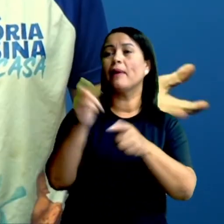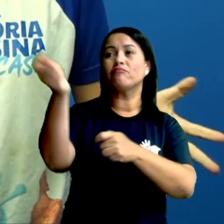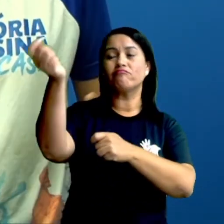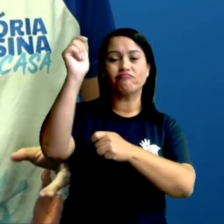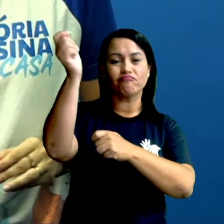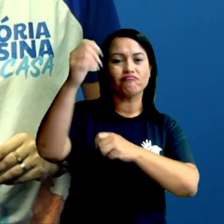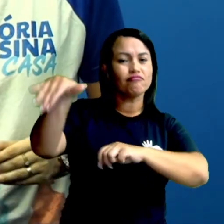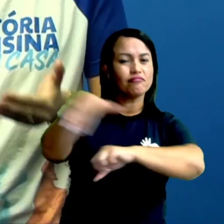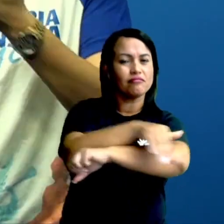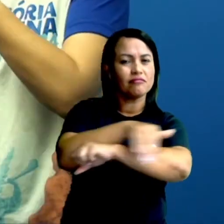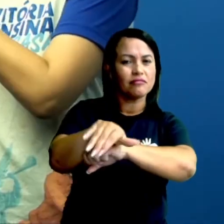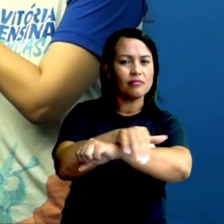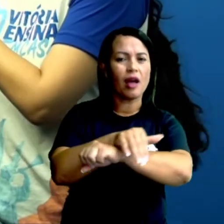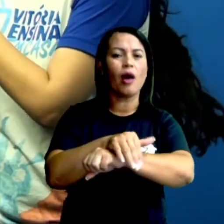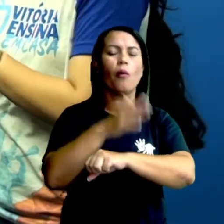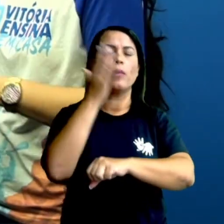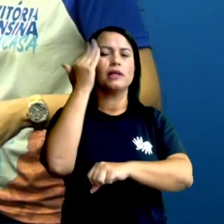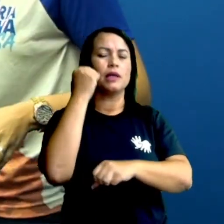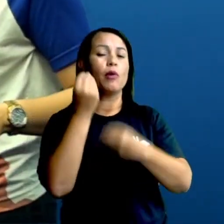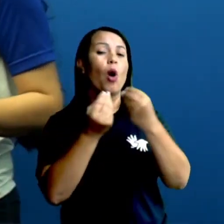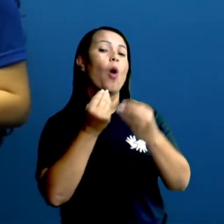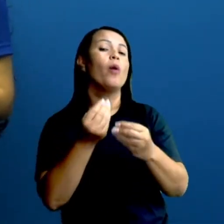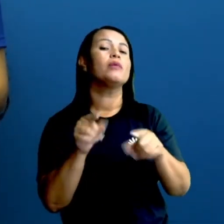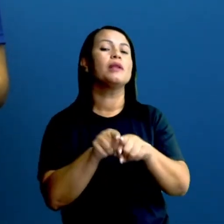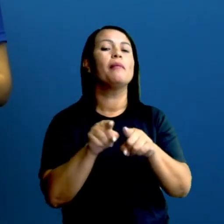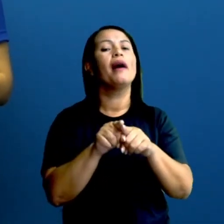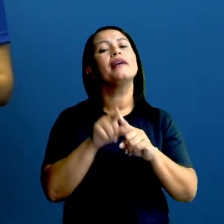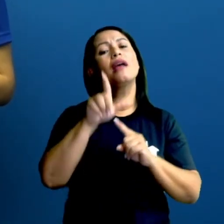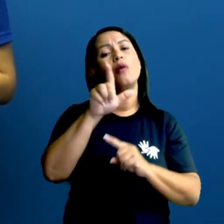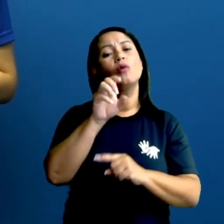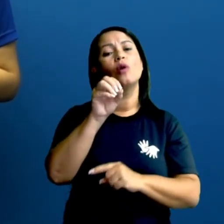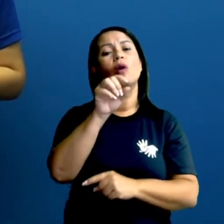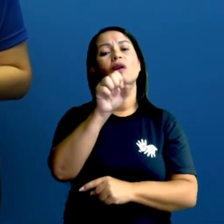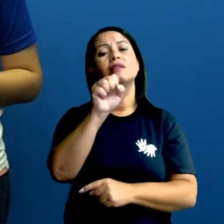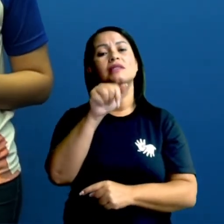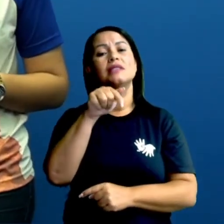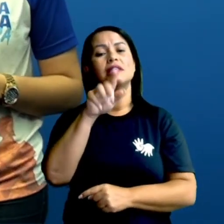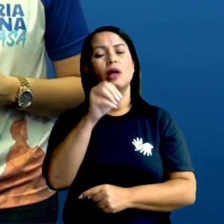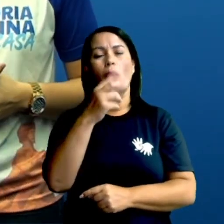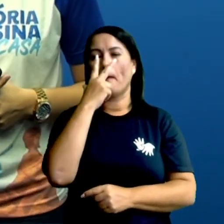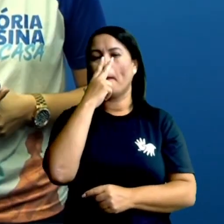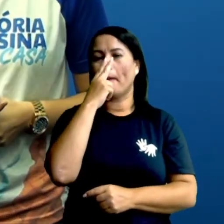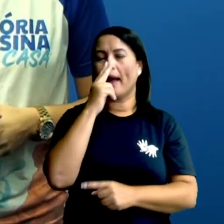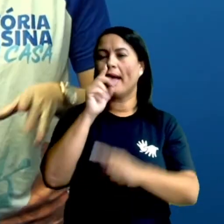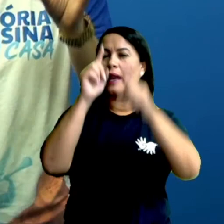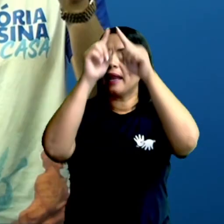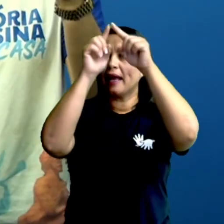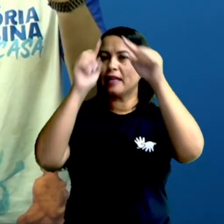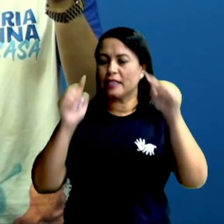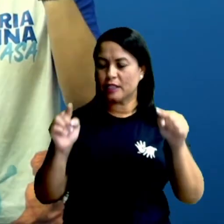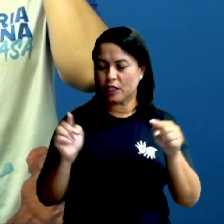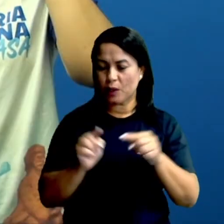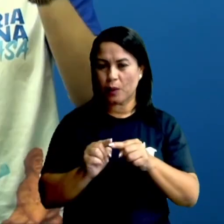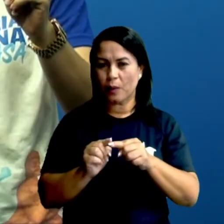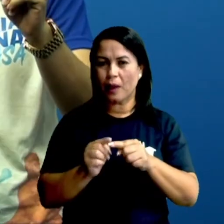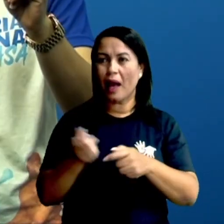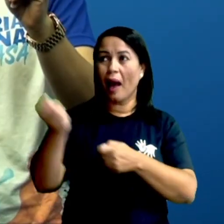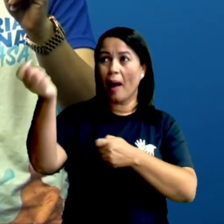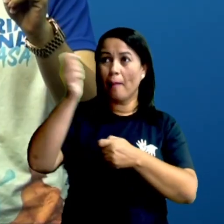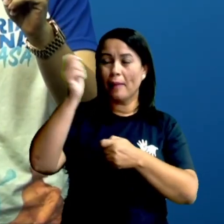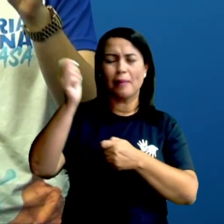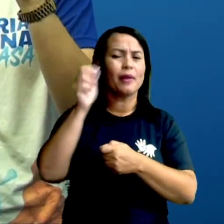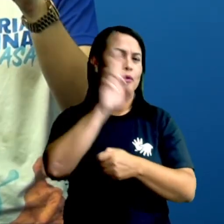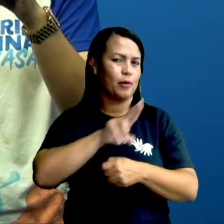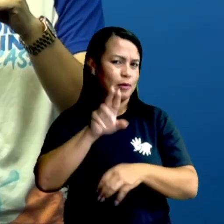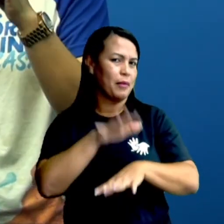rua. E é através de quê? Do losango, não é isso? Não lembra uma pipa, né? Então, ok, já está usando a matemática no